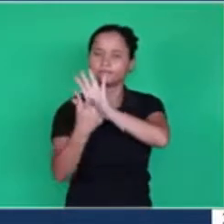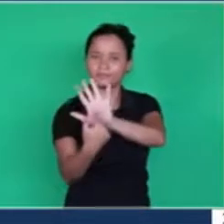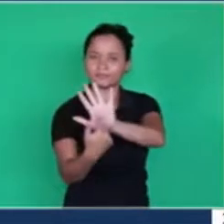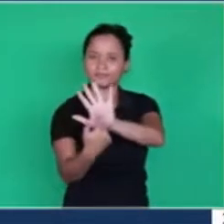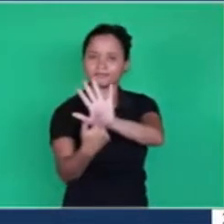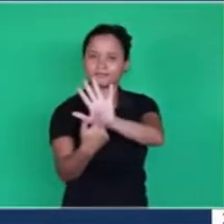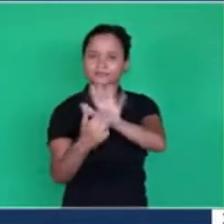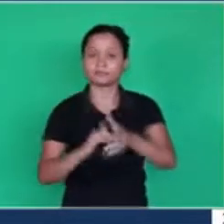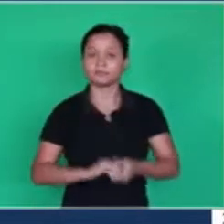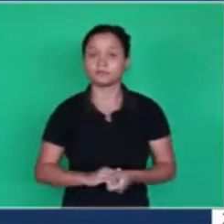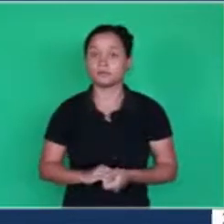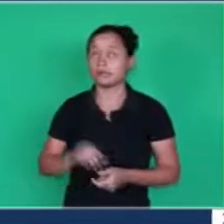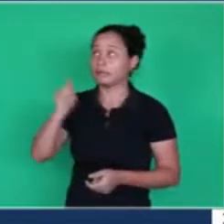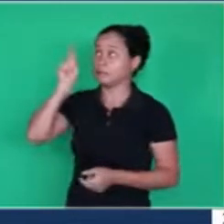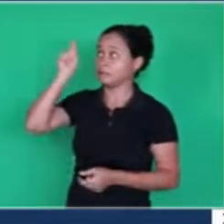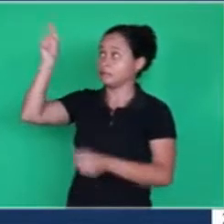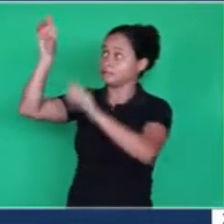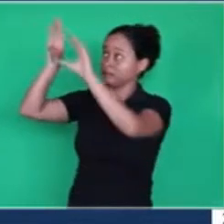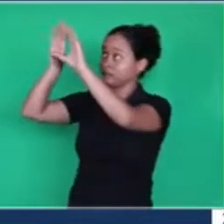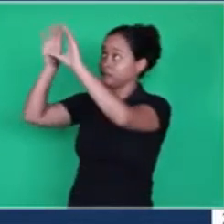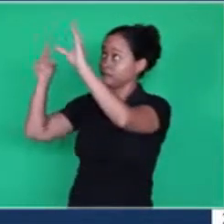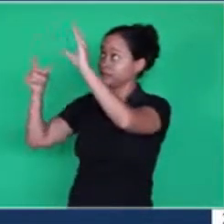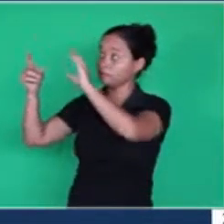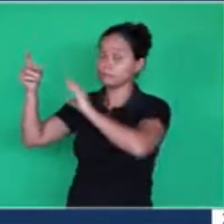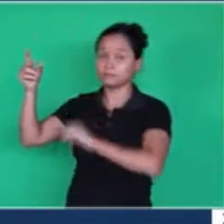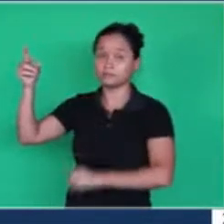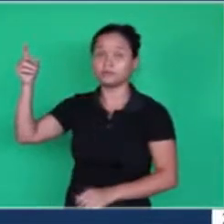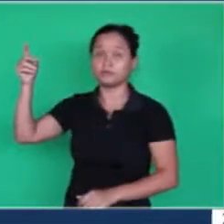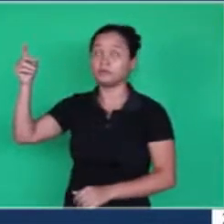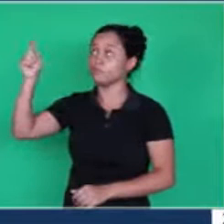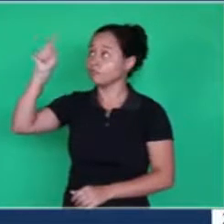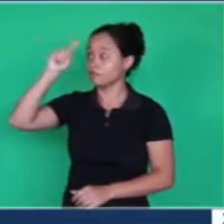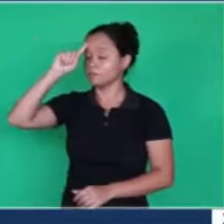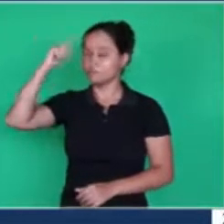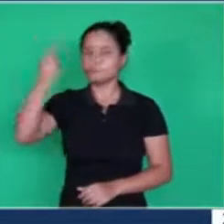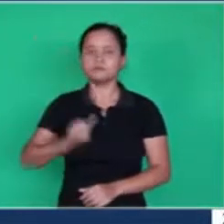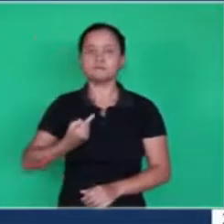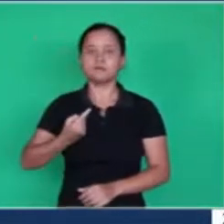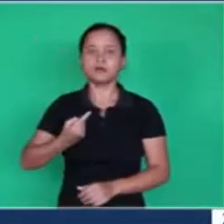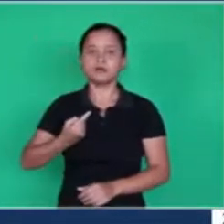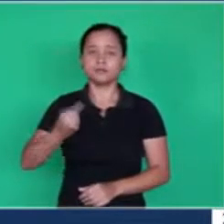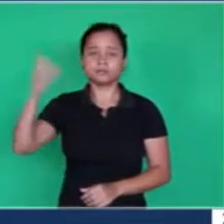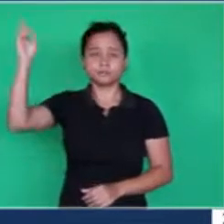que mandou para cá, que foi Jesus. Todo o projeto de